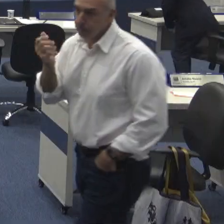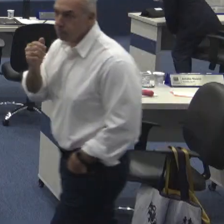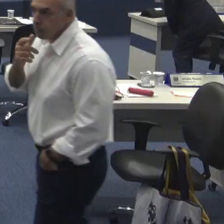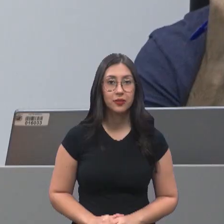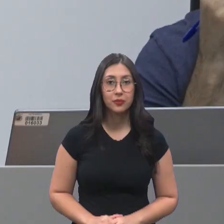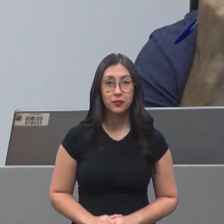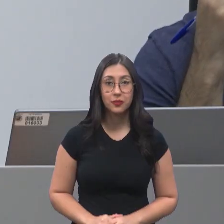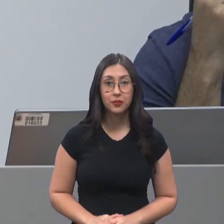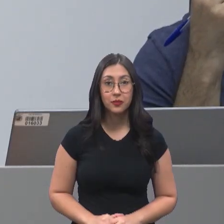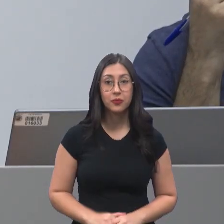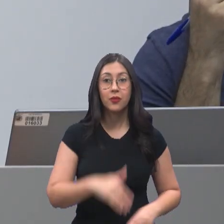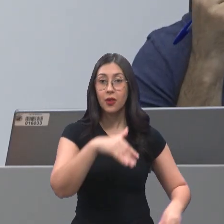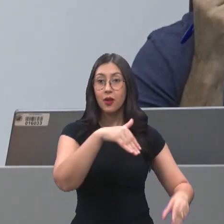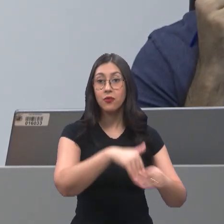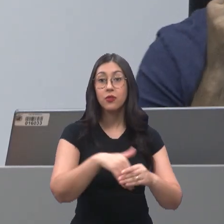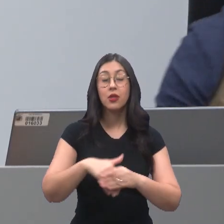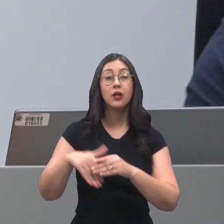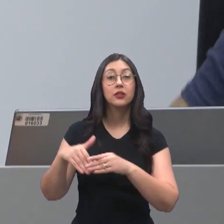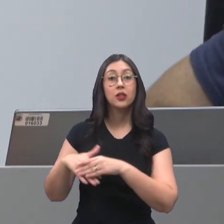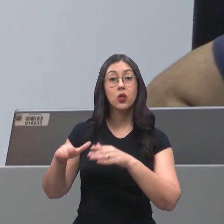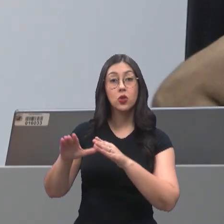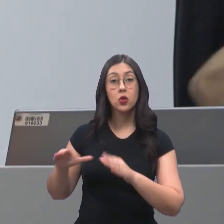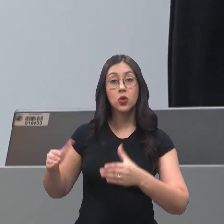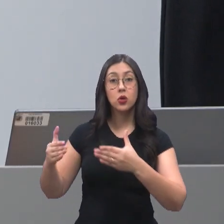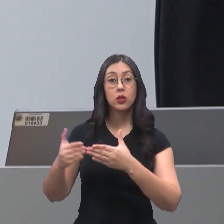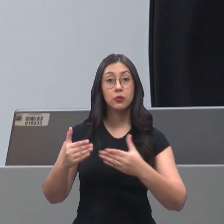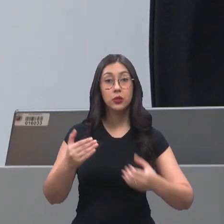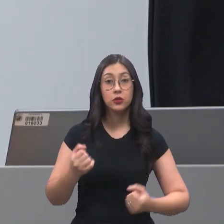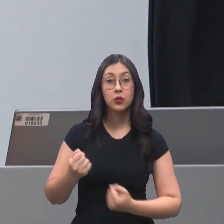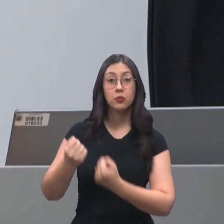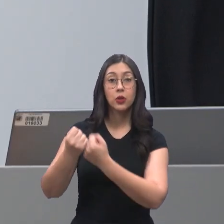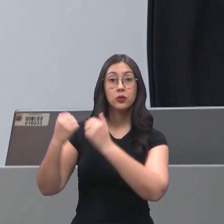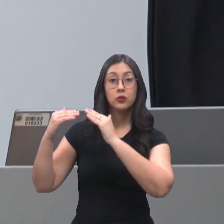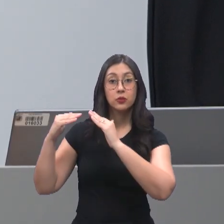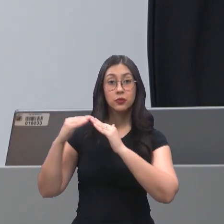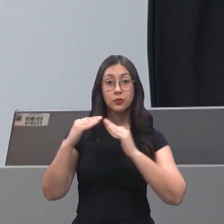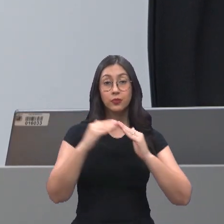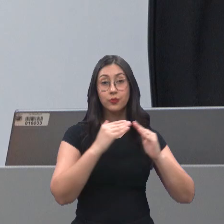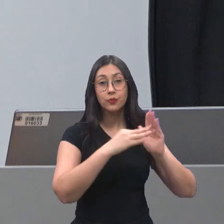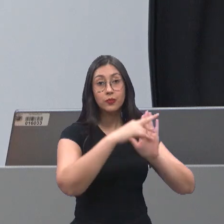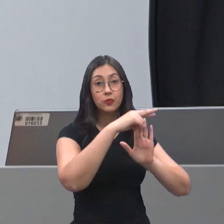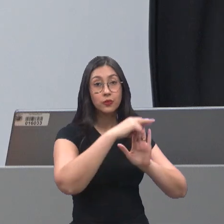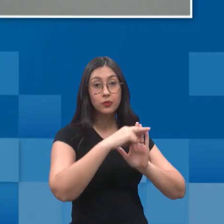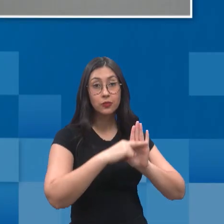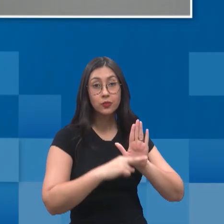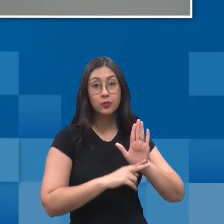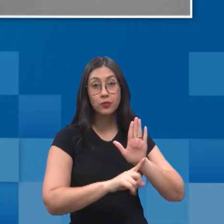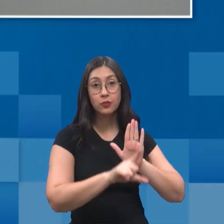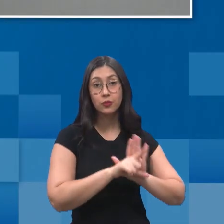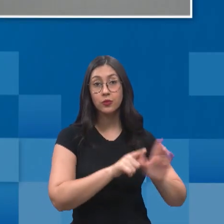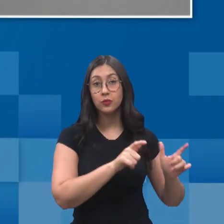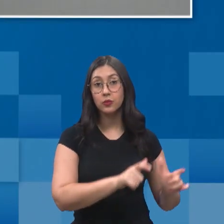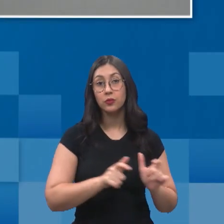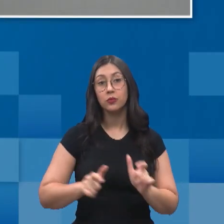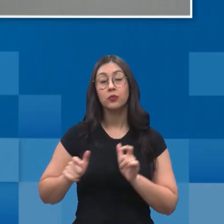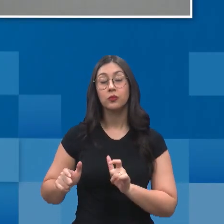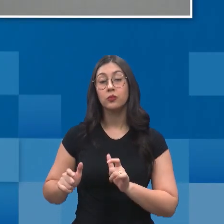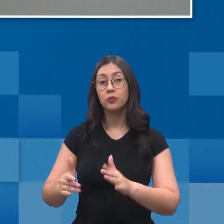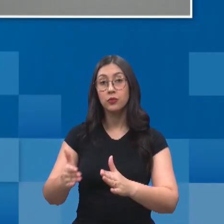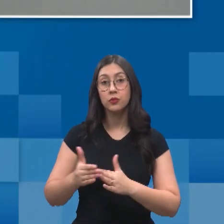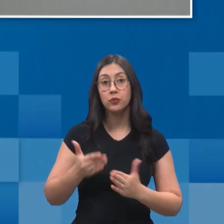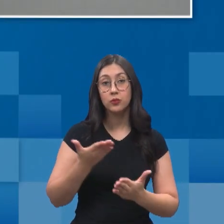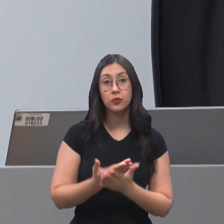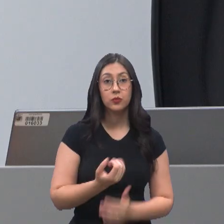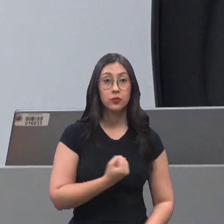Em votação, a composição da Frente Parlamentar da Habitação Regularização Fundiária criada pelo requerimento de número